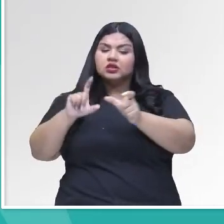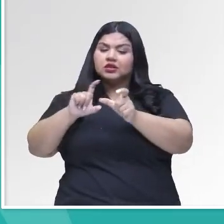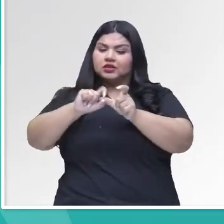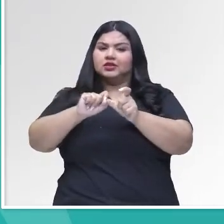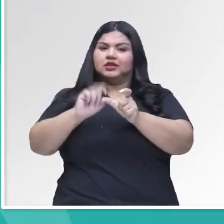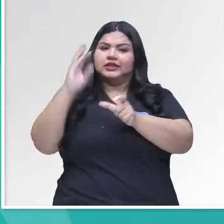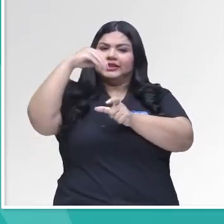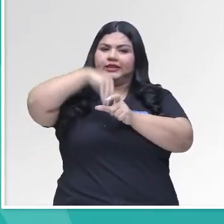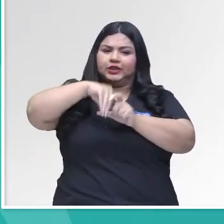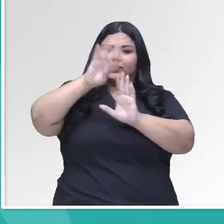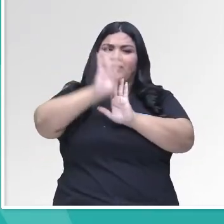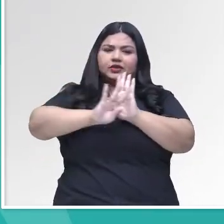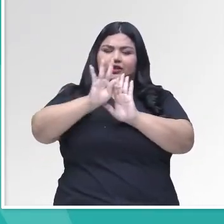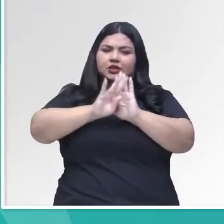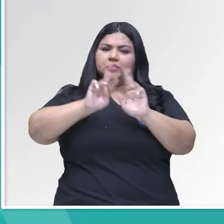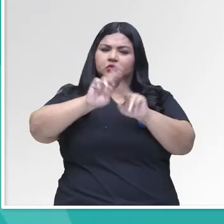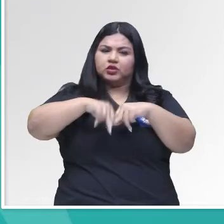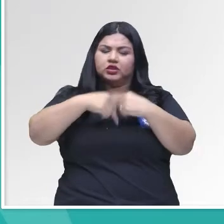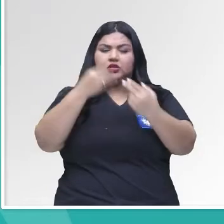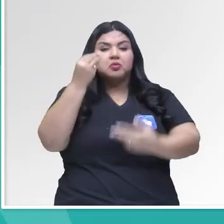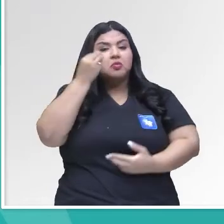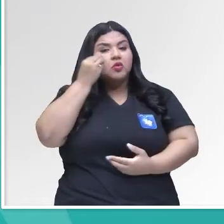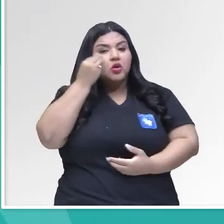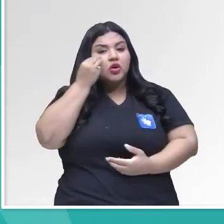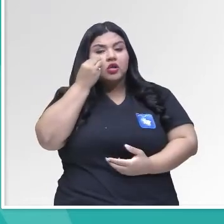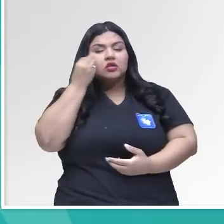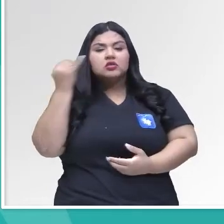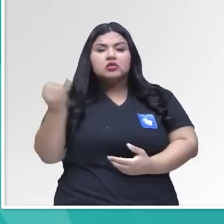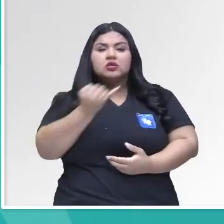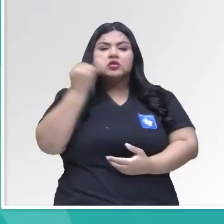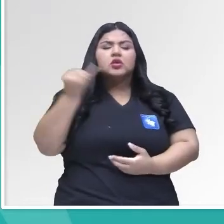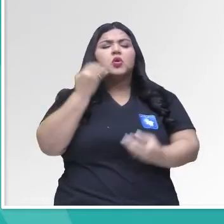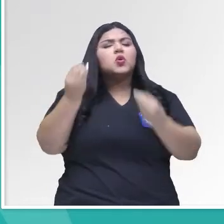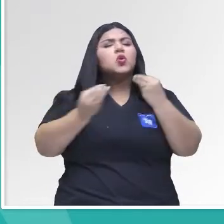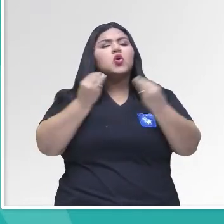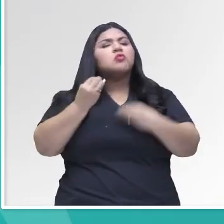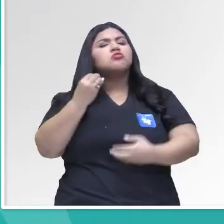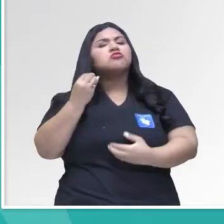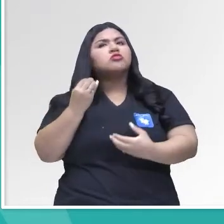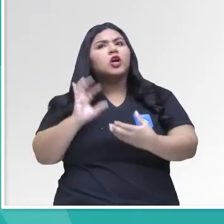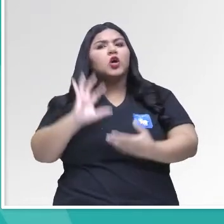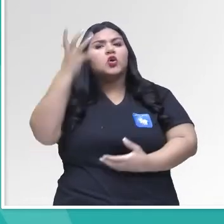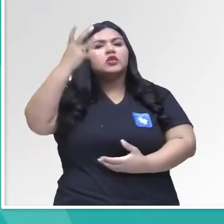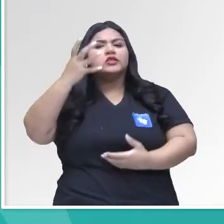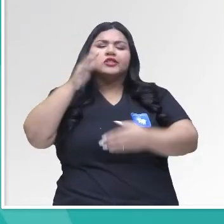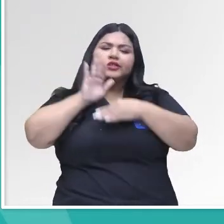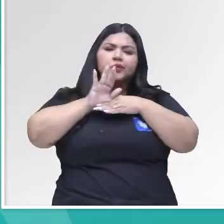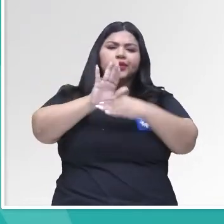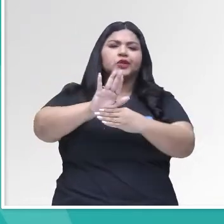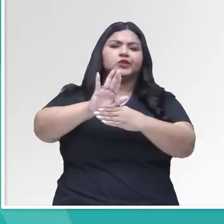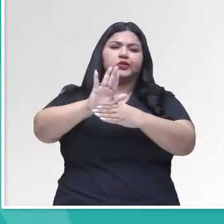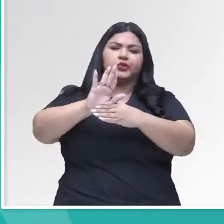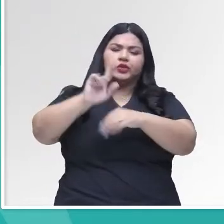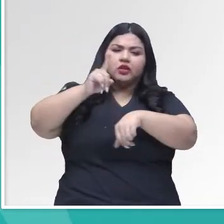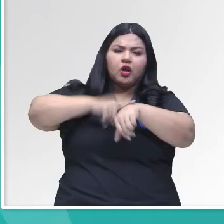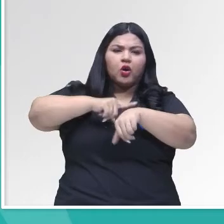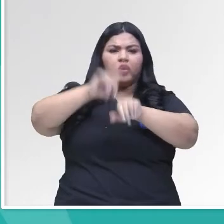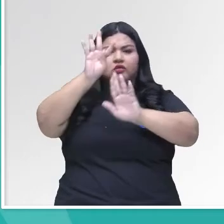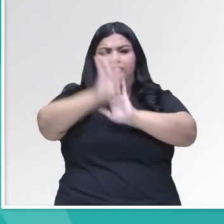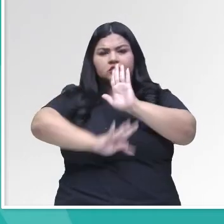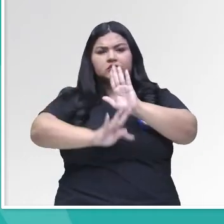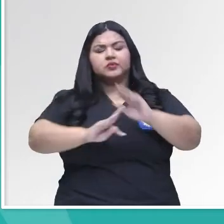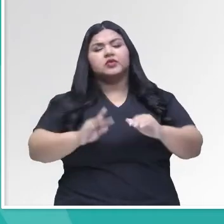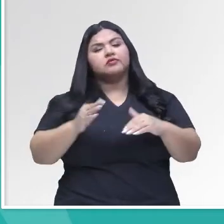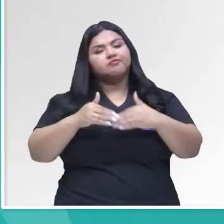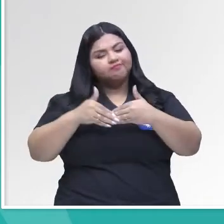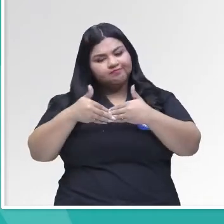dos textos. Por isso que é importante observarmos como elas se comportam e como elas auxiliam na construção do texto. Agora vamos